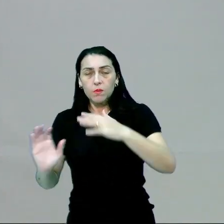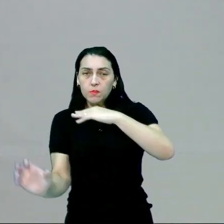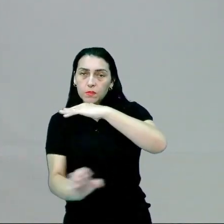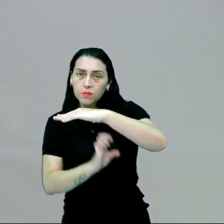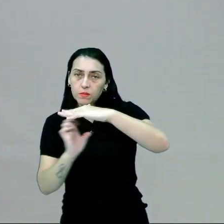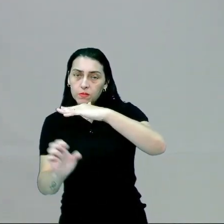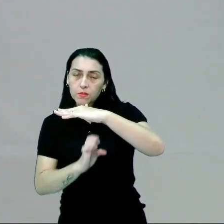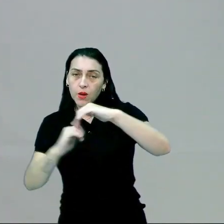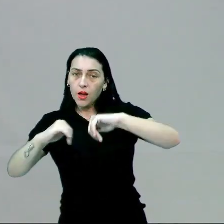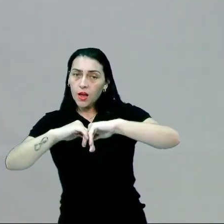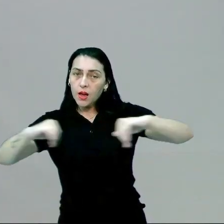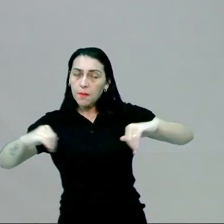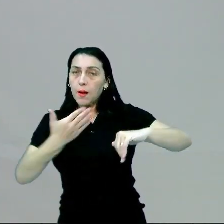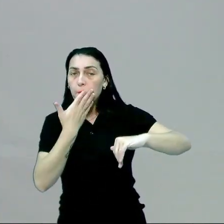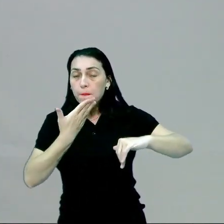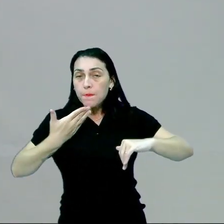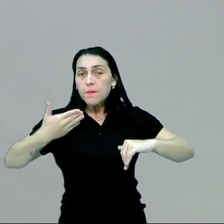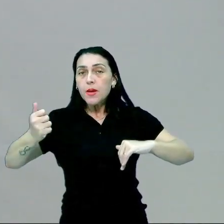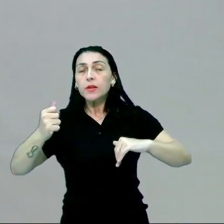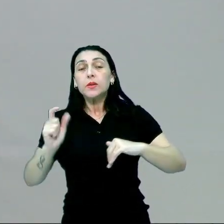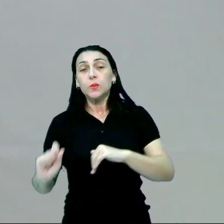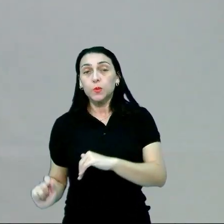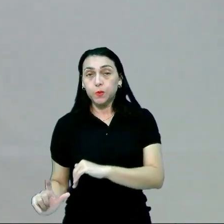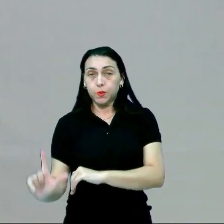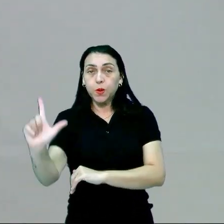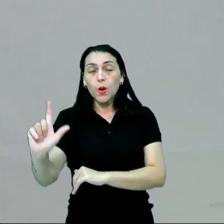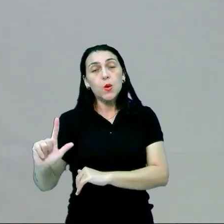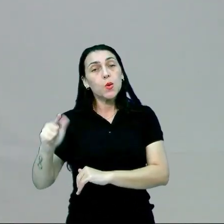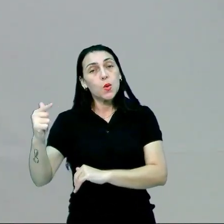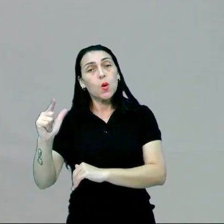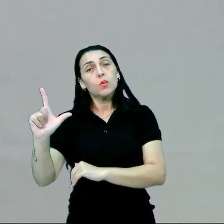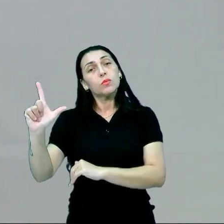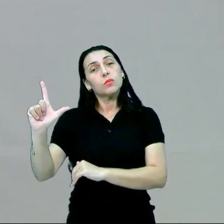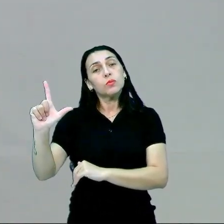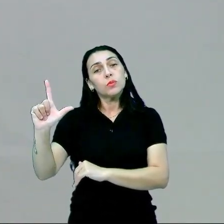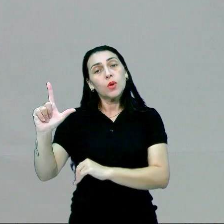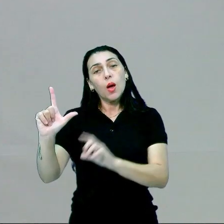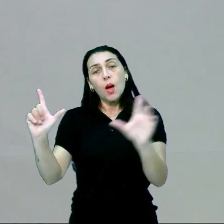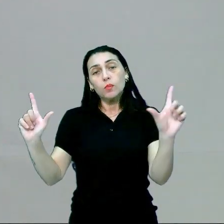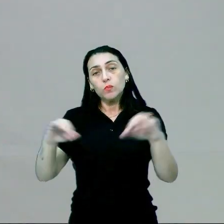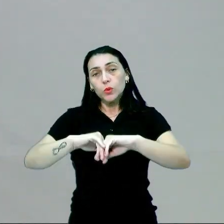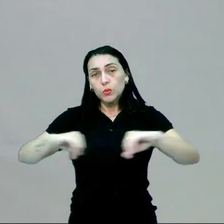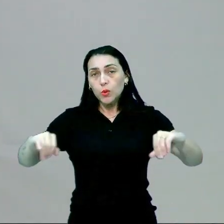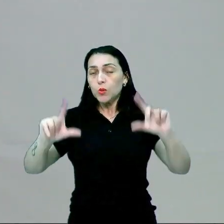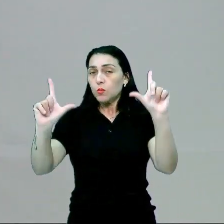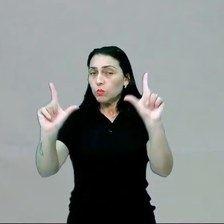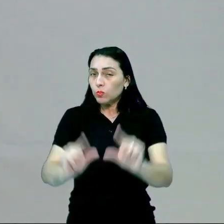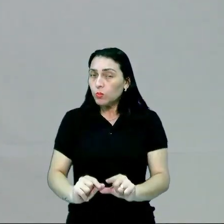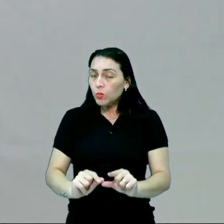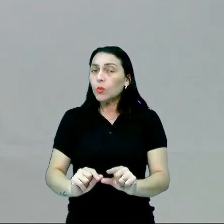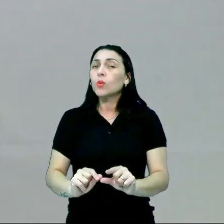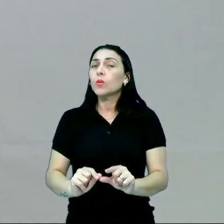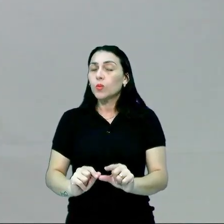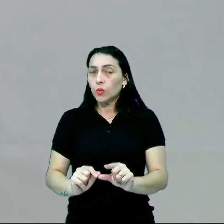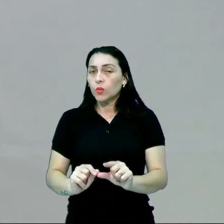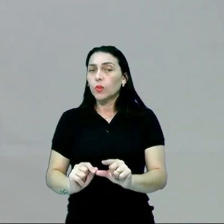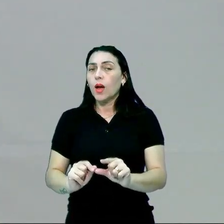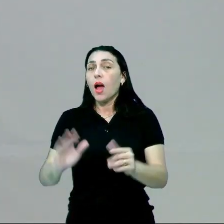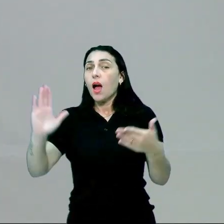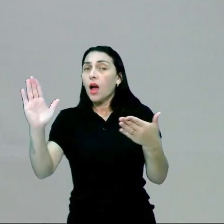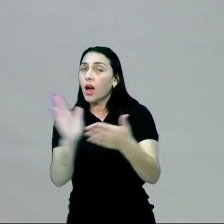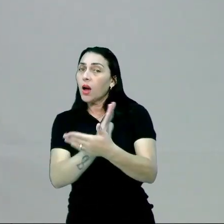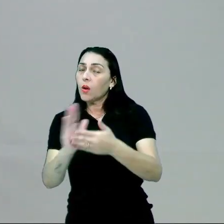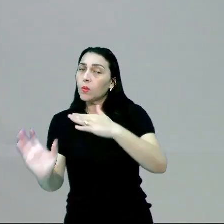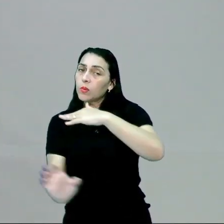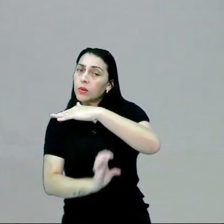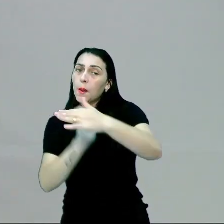elas repartem melhor esse lucro e outras repartem com menos intensidade, de tal modo que algumas